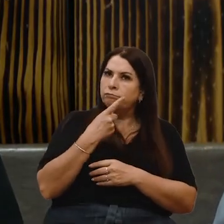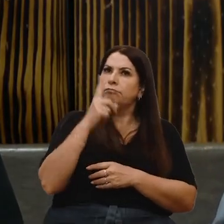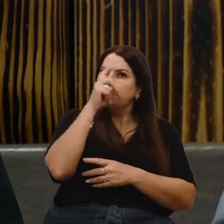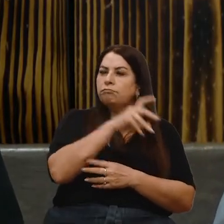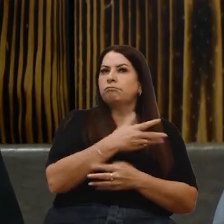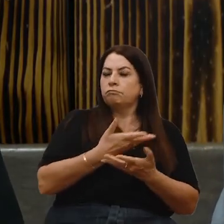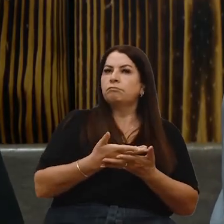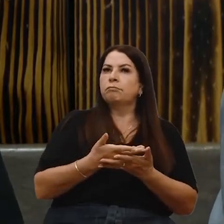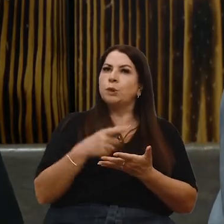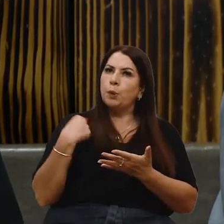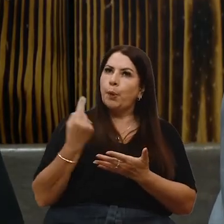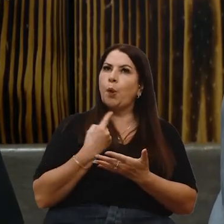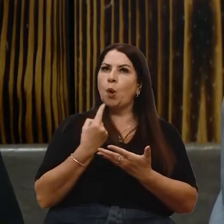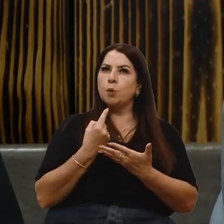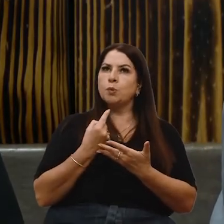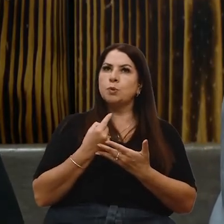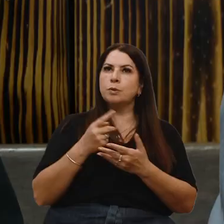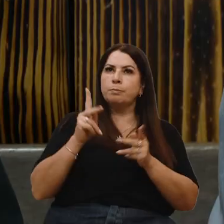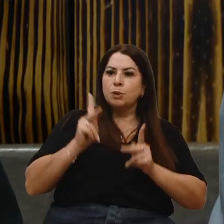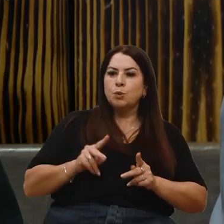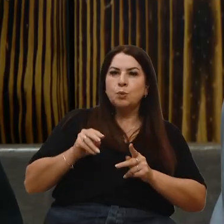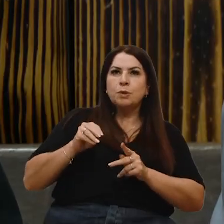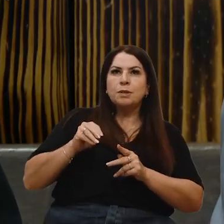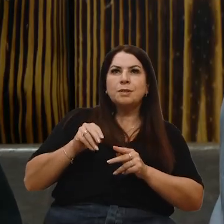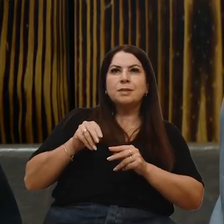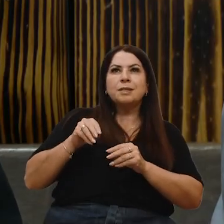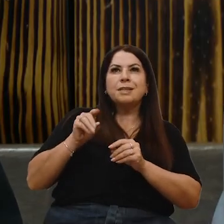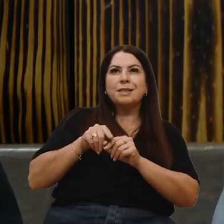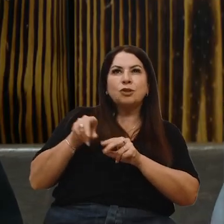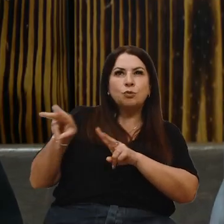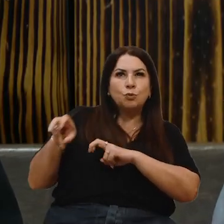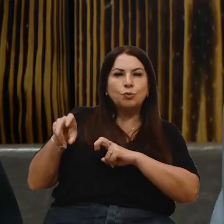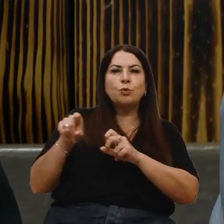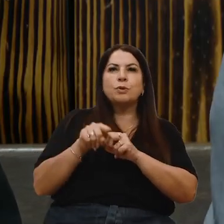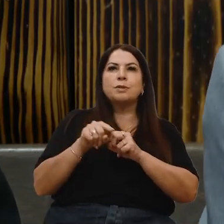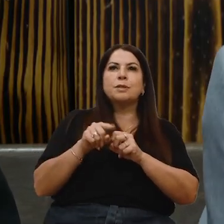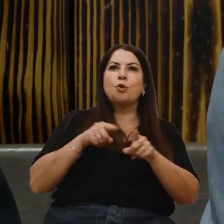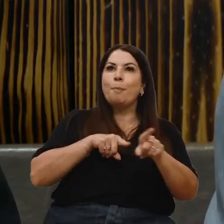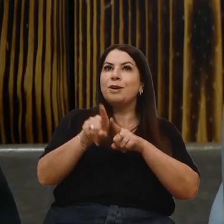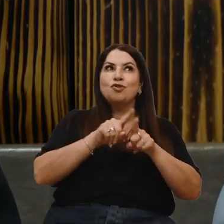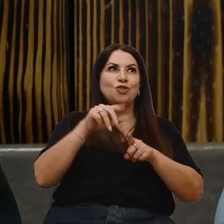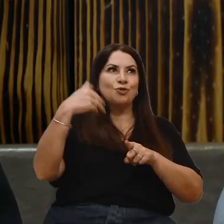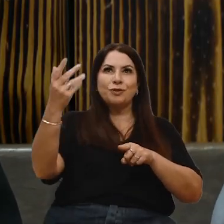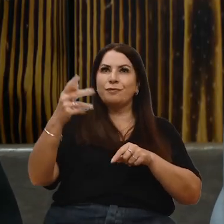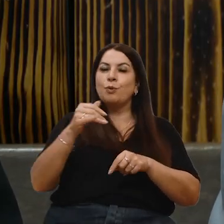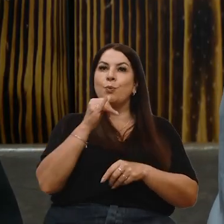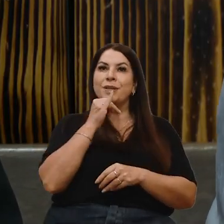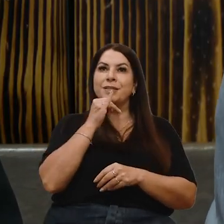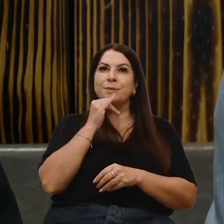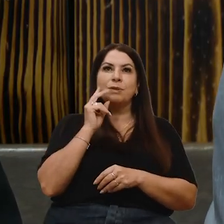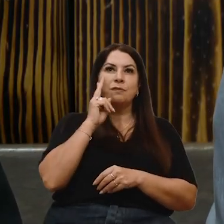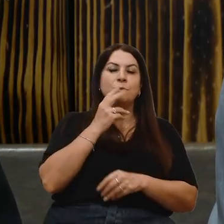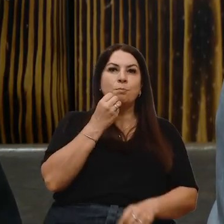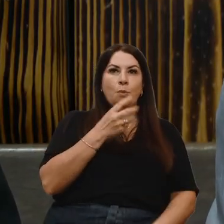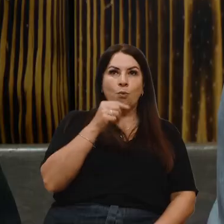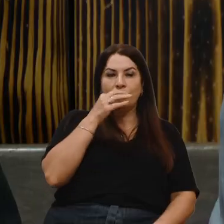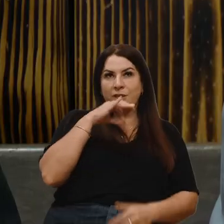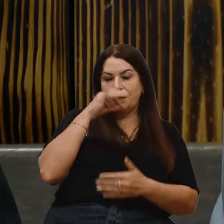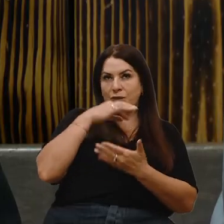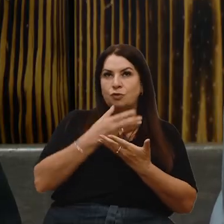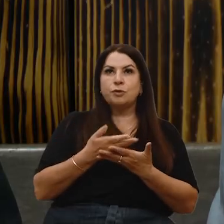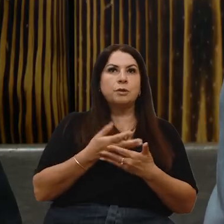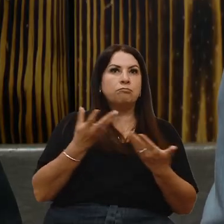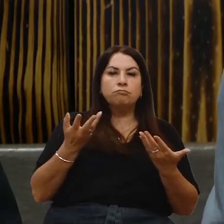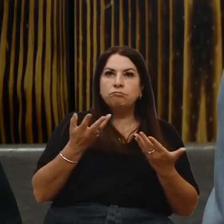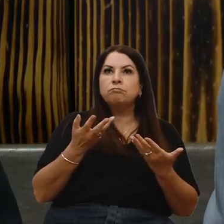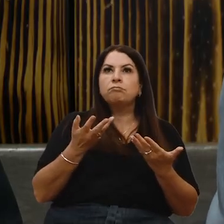dificuldade que o nosso produtor aqui, o nosso vinho, de competir realmente com o de fora. Se a gente pegar um exemplo, vinho bom aqui em